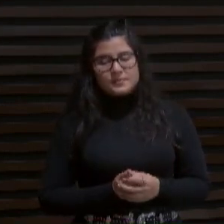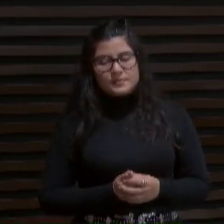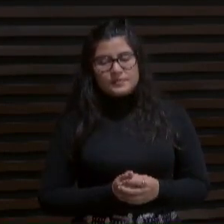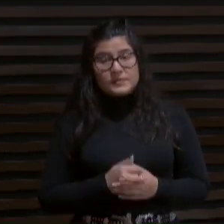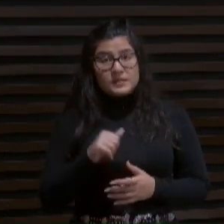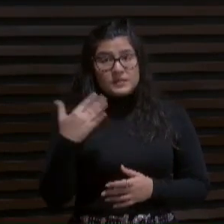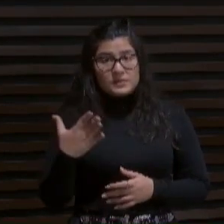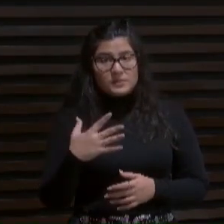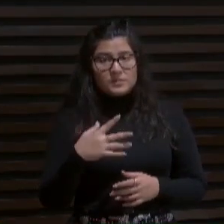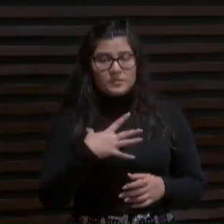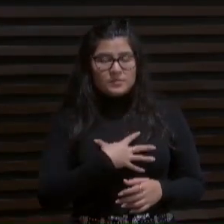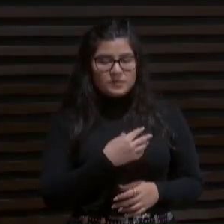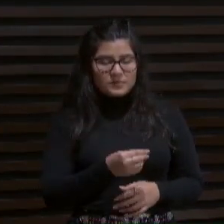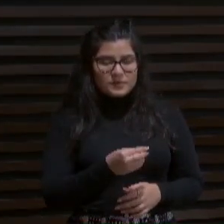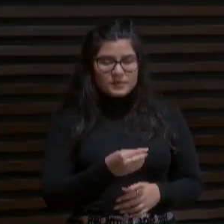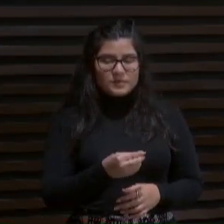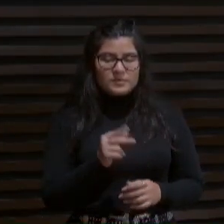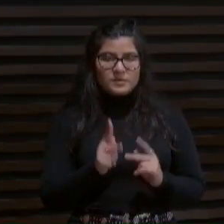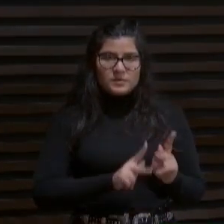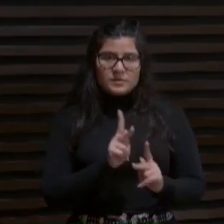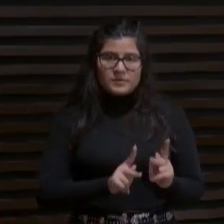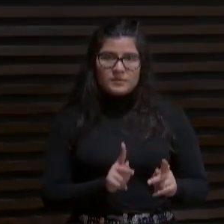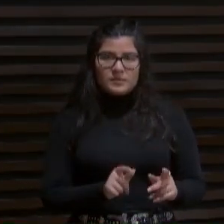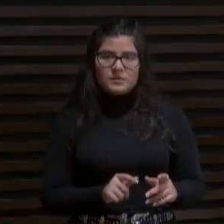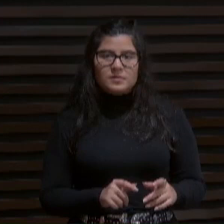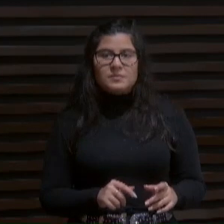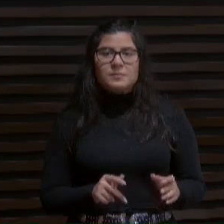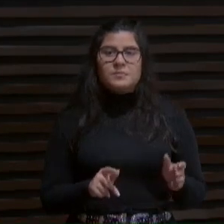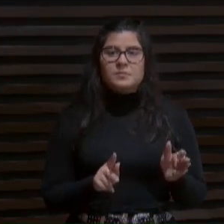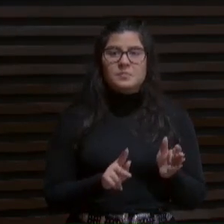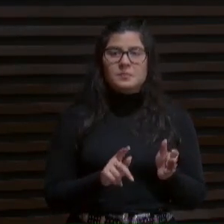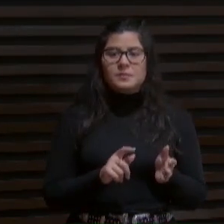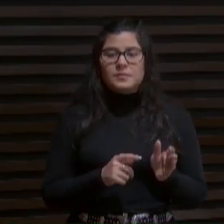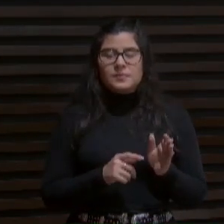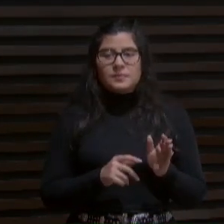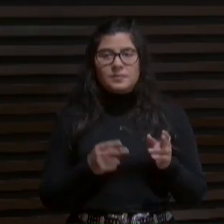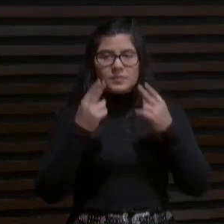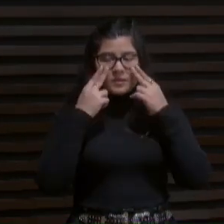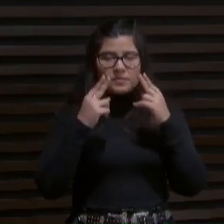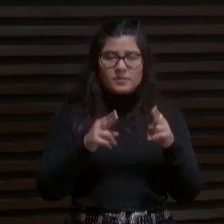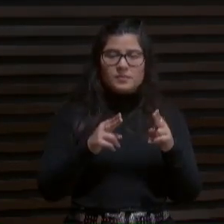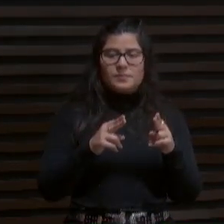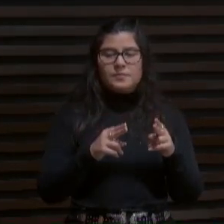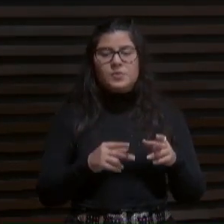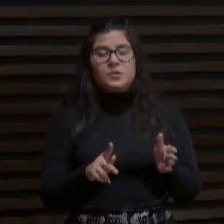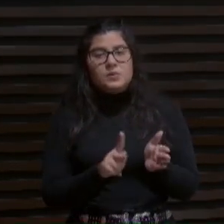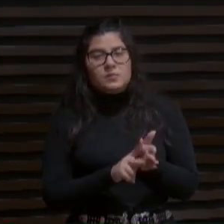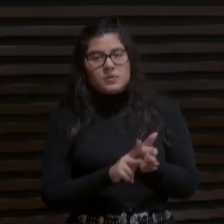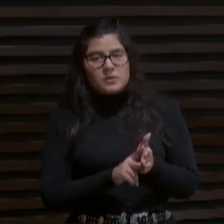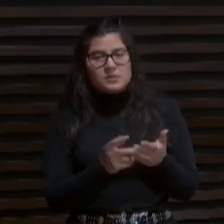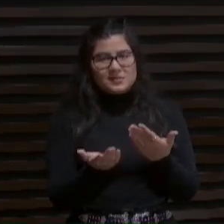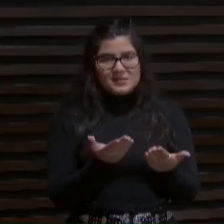pelos filhos de Et, se confirmou a Abraão o direito do campo e da caverna que nele estava, como propriedade para servir